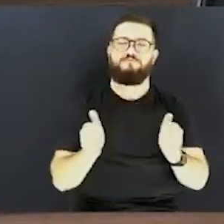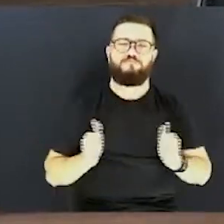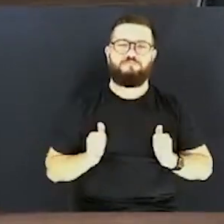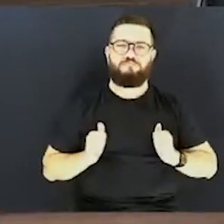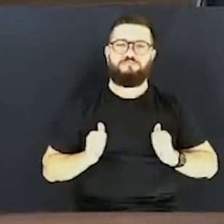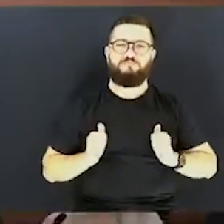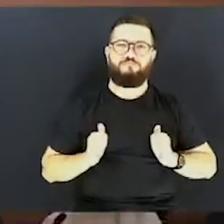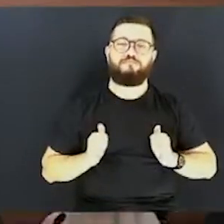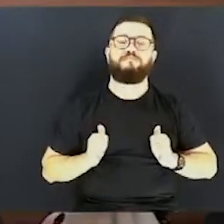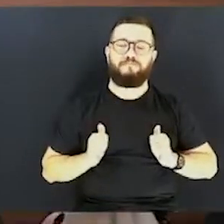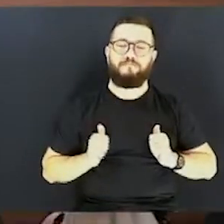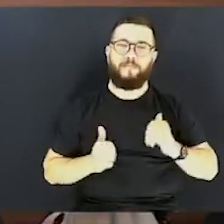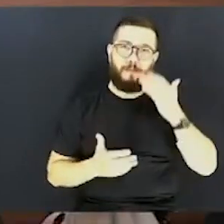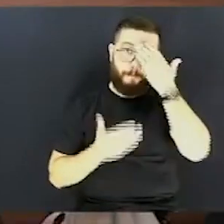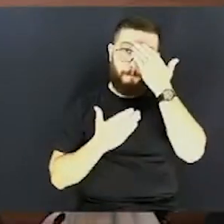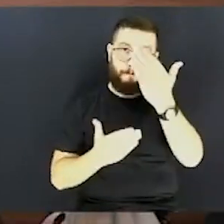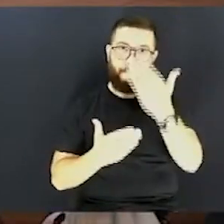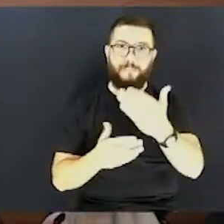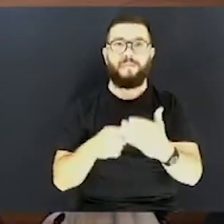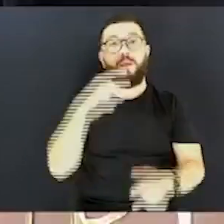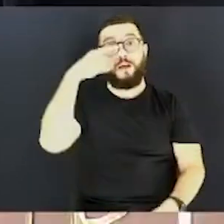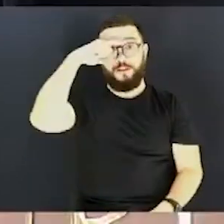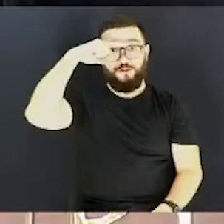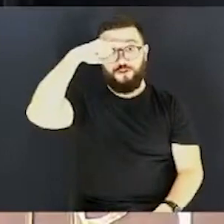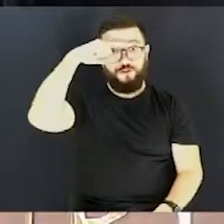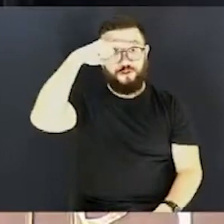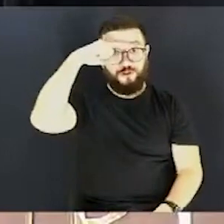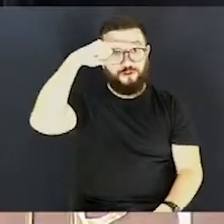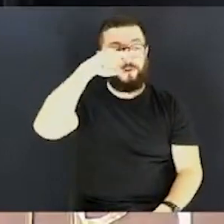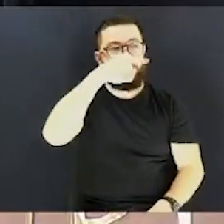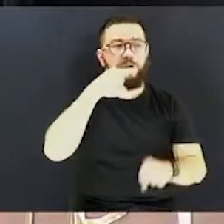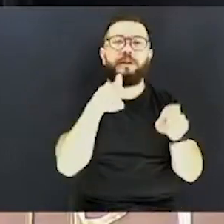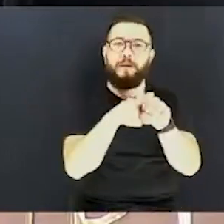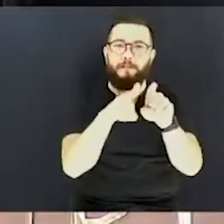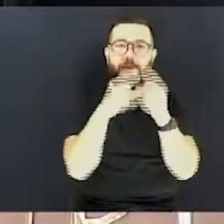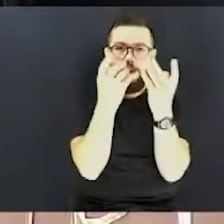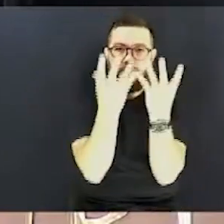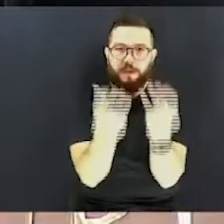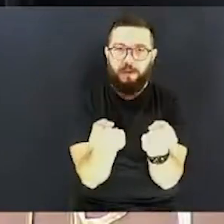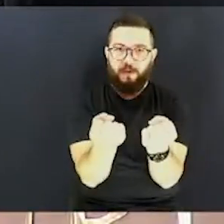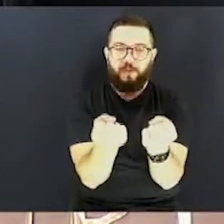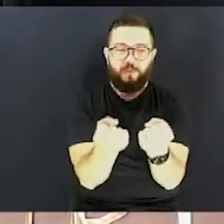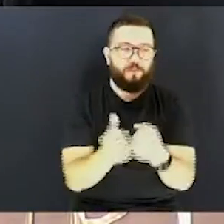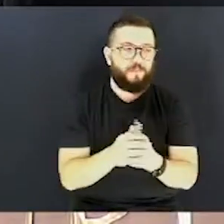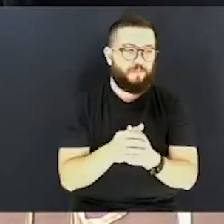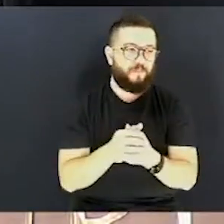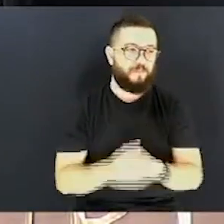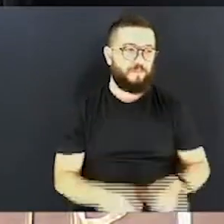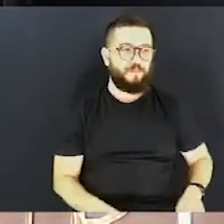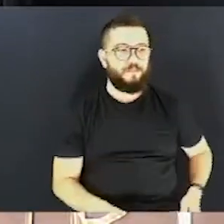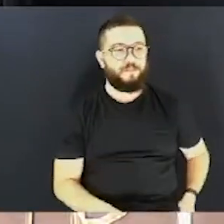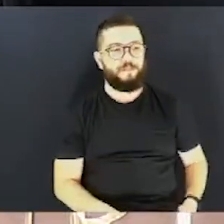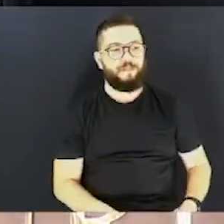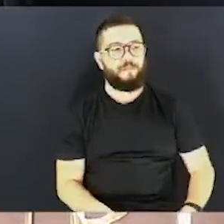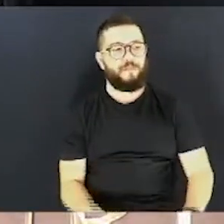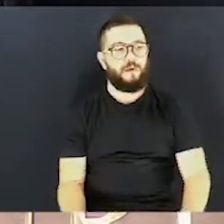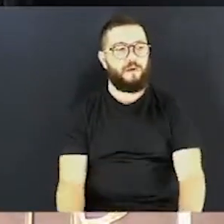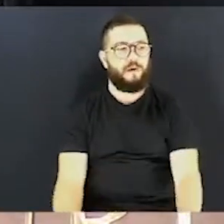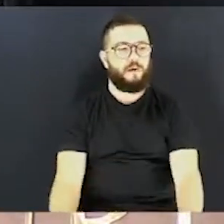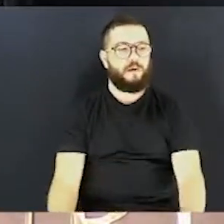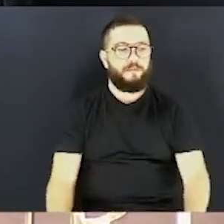Obrigada. Obrigado. Da mesma forma, vereador Tico Kuzma, que estava inscrito para discutir amanhã e vai encaminhar o voto na sessão de hoje. Então,